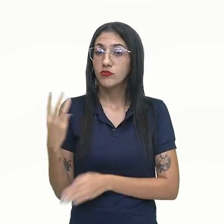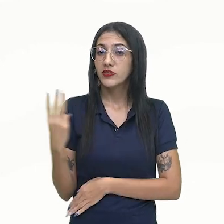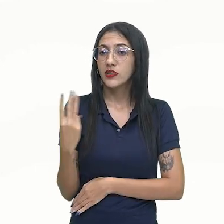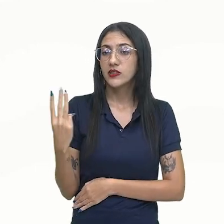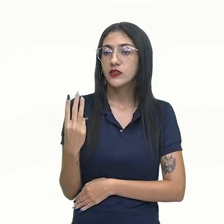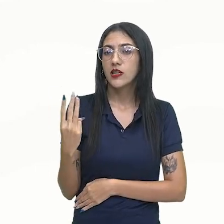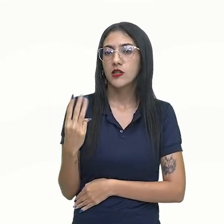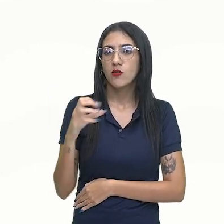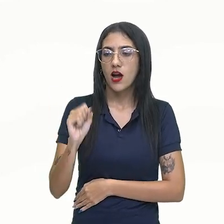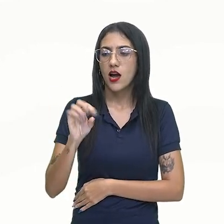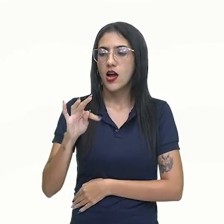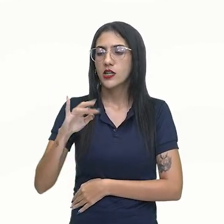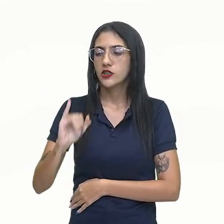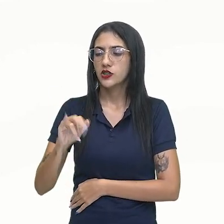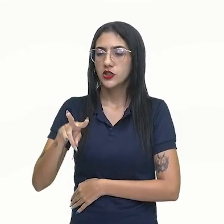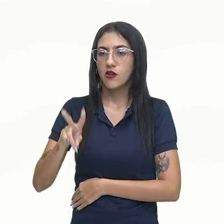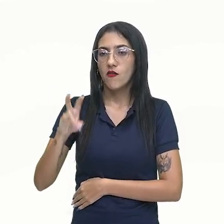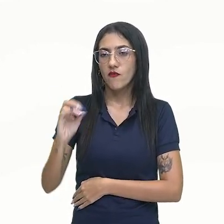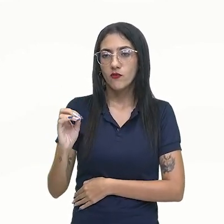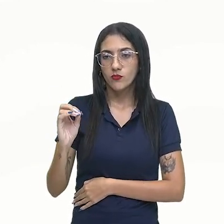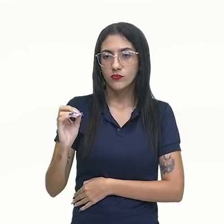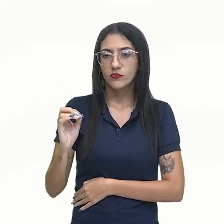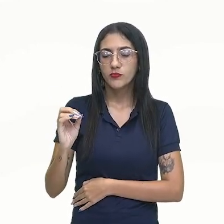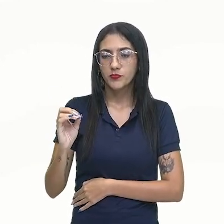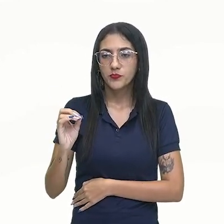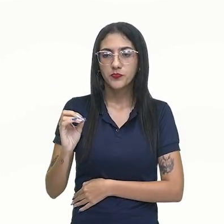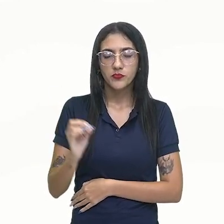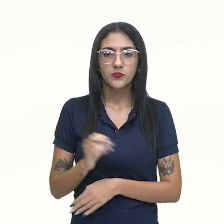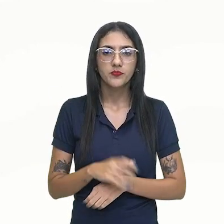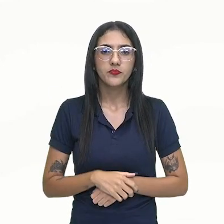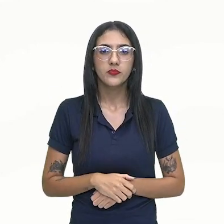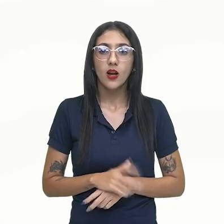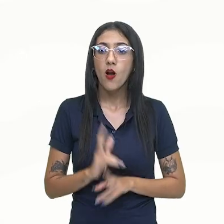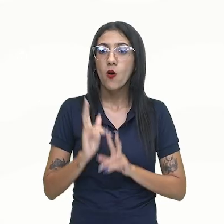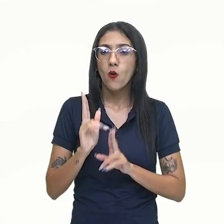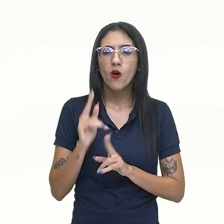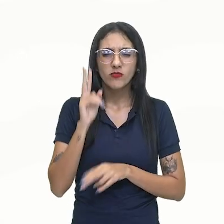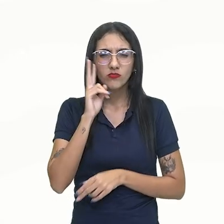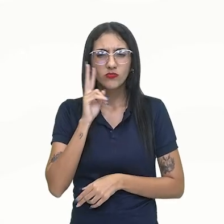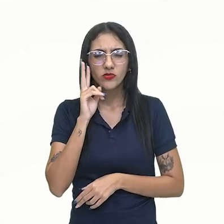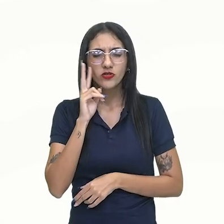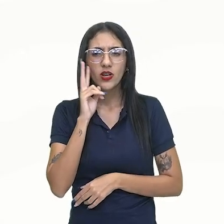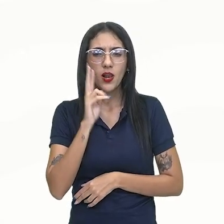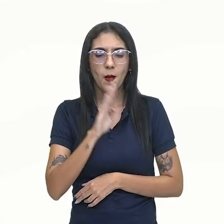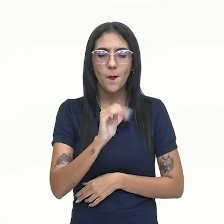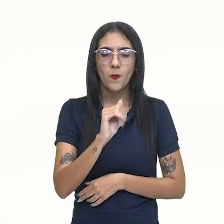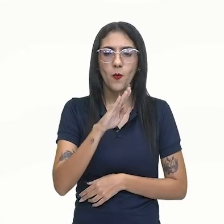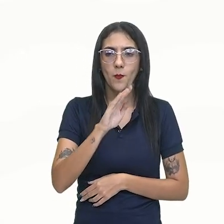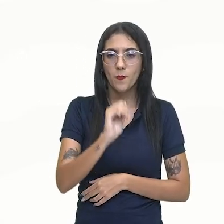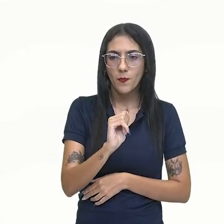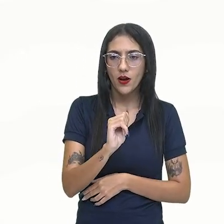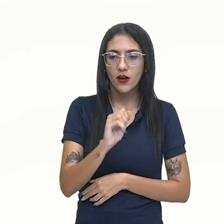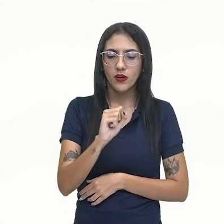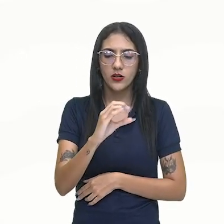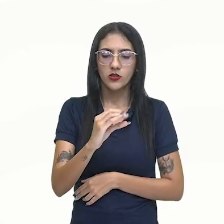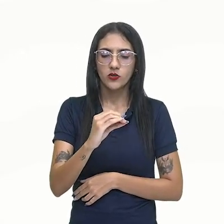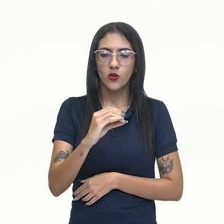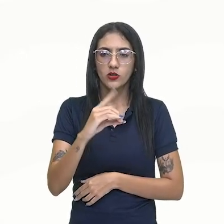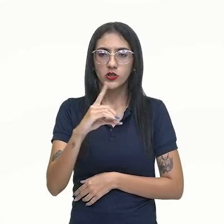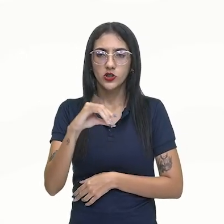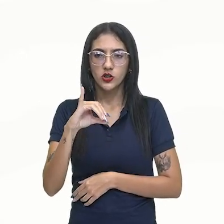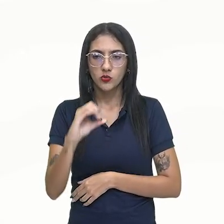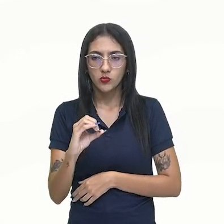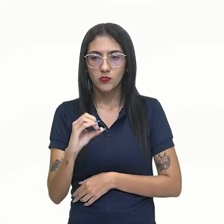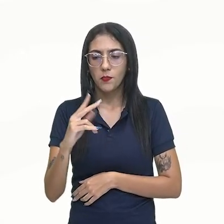transporte ativo, como acontece com a bomba de sódio e potássio, por exemplo,